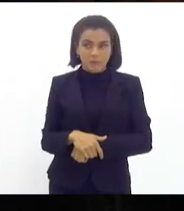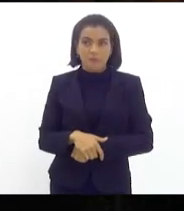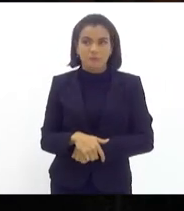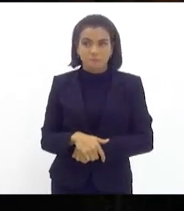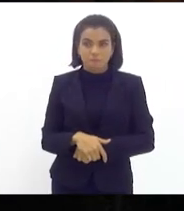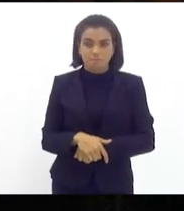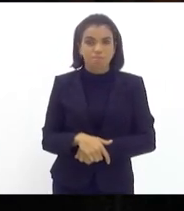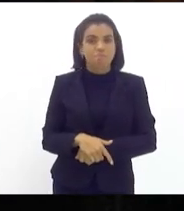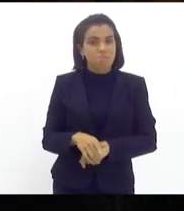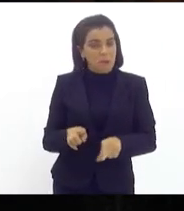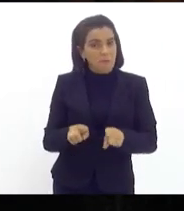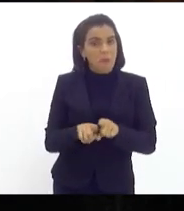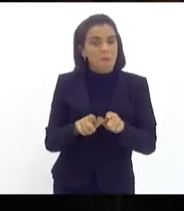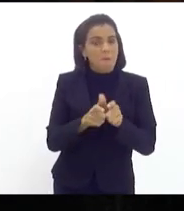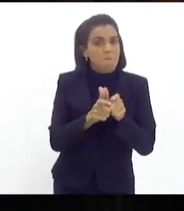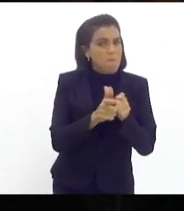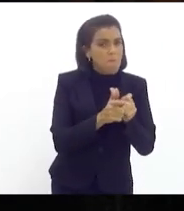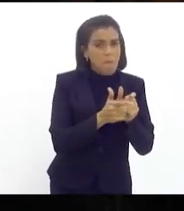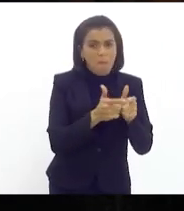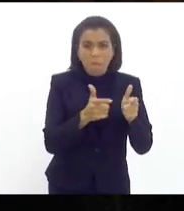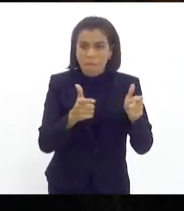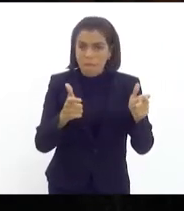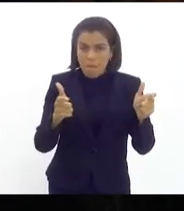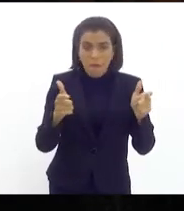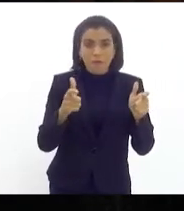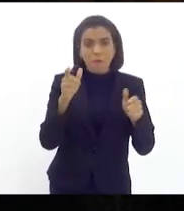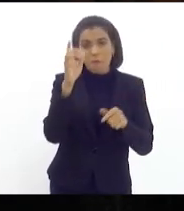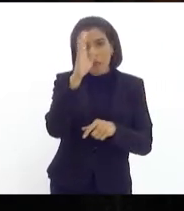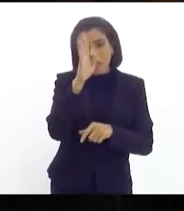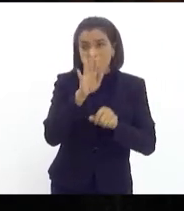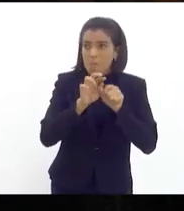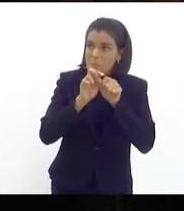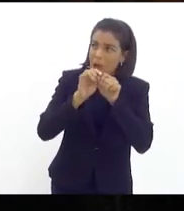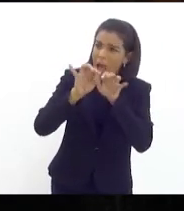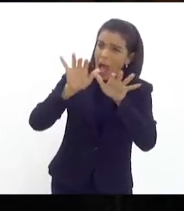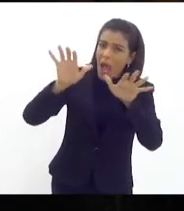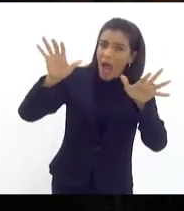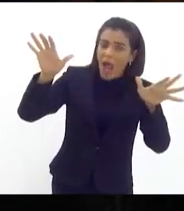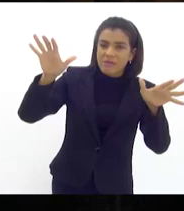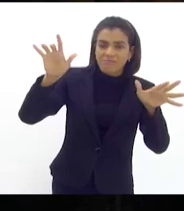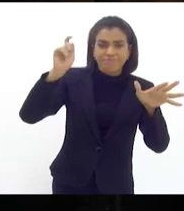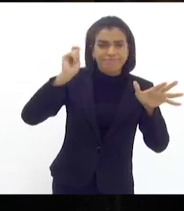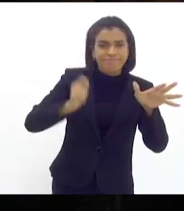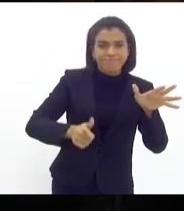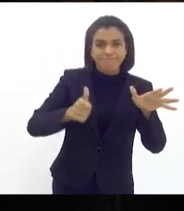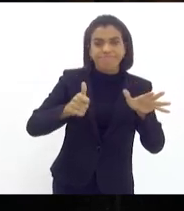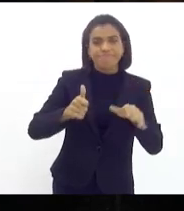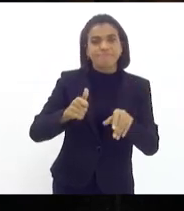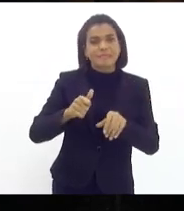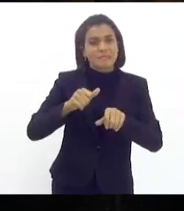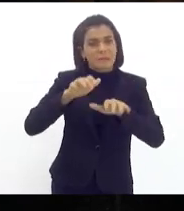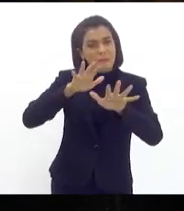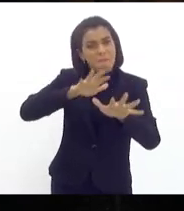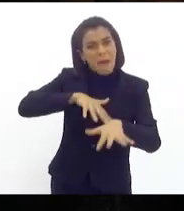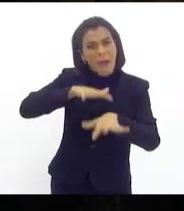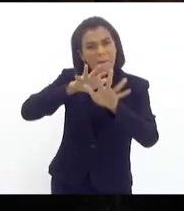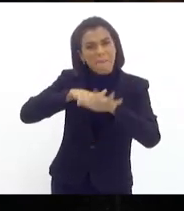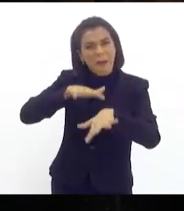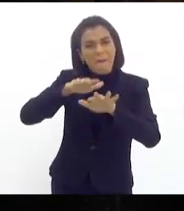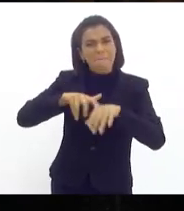velocidade e crescimento no Brasil inteiro todas as manifestações